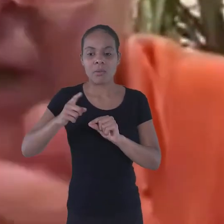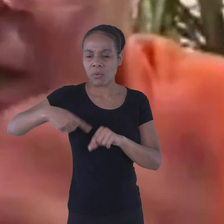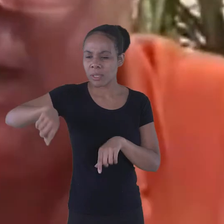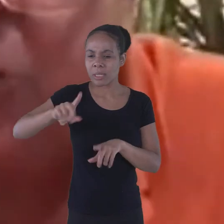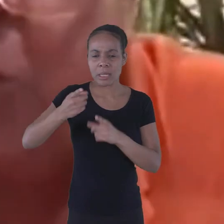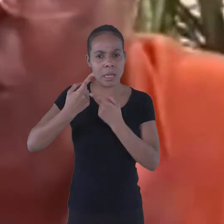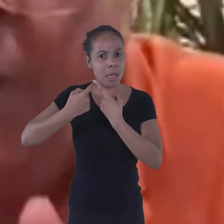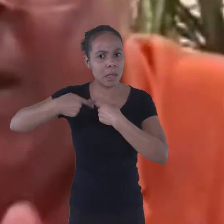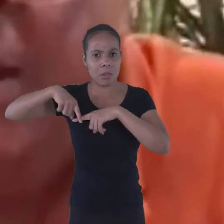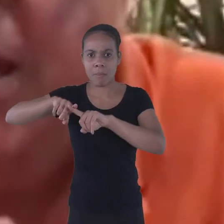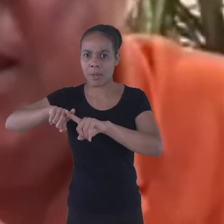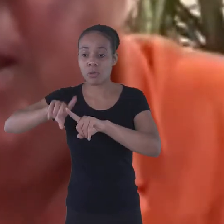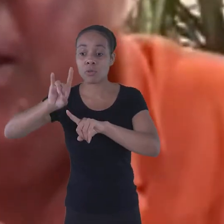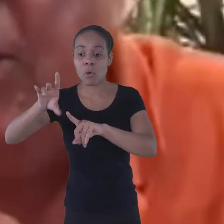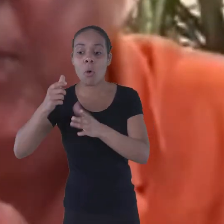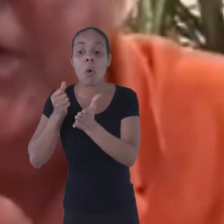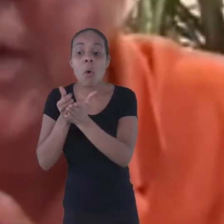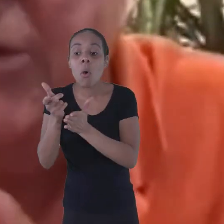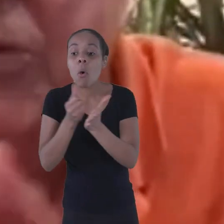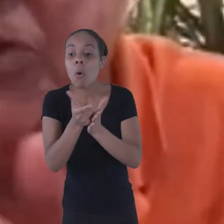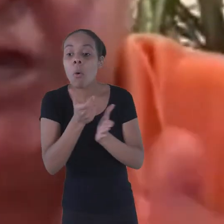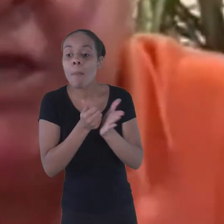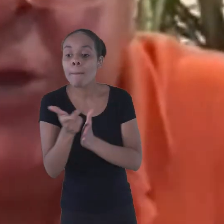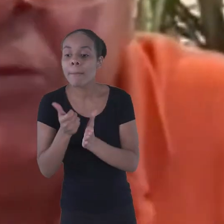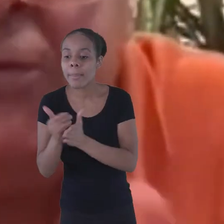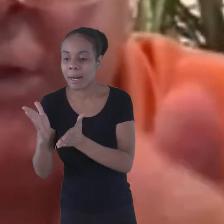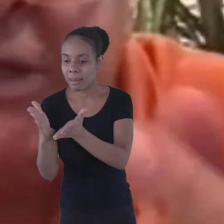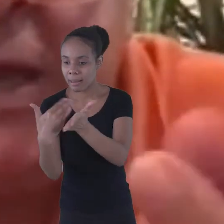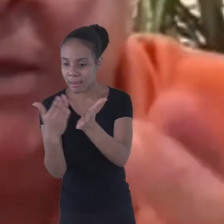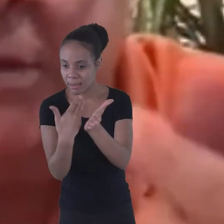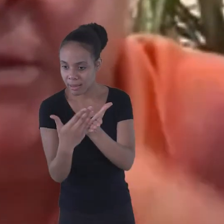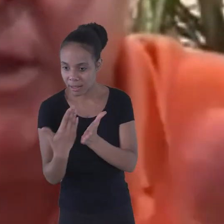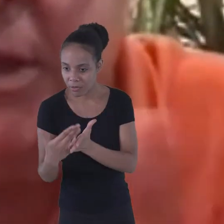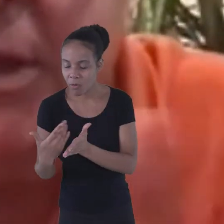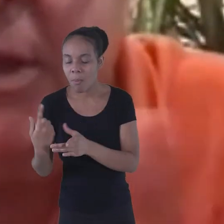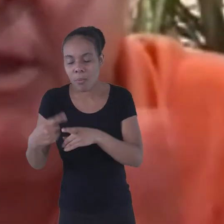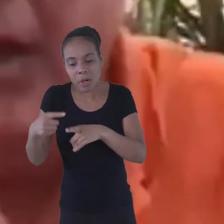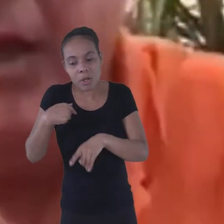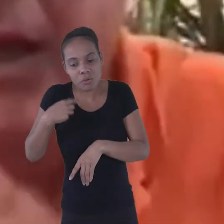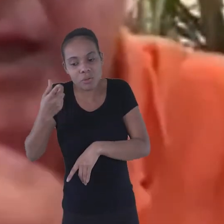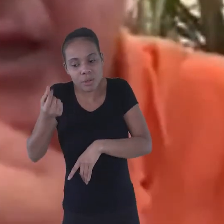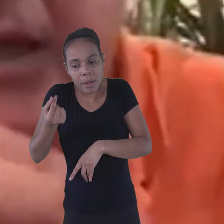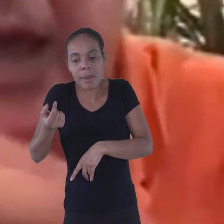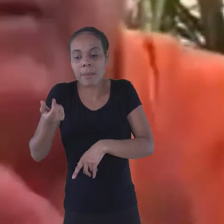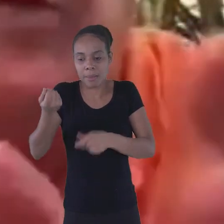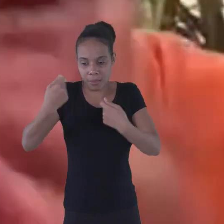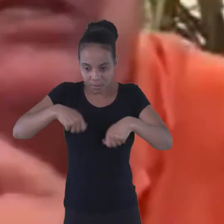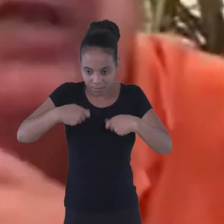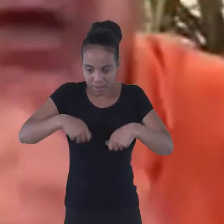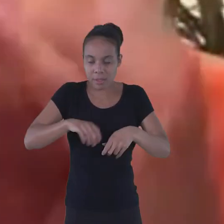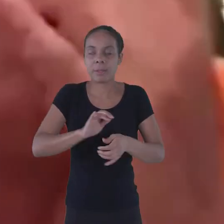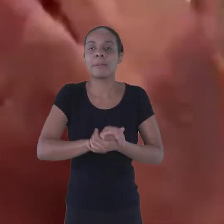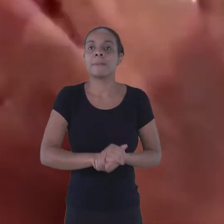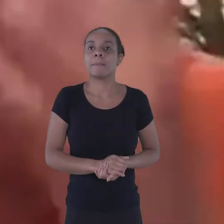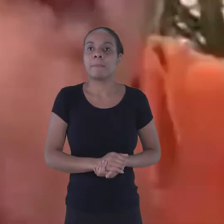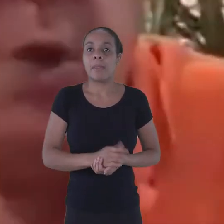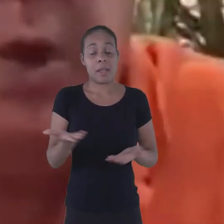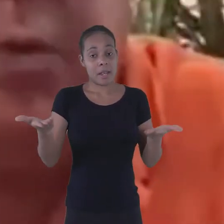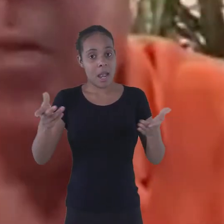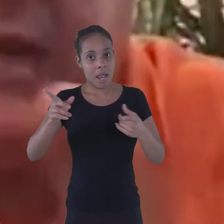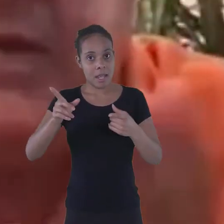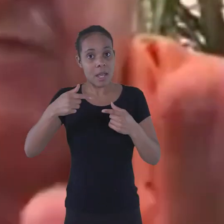leiam, eu só quero que vocês comprem, o que eu preciso é do dinheirinho de vocês, e aí vou ensinando